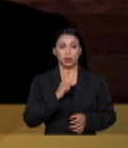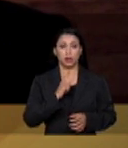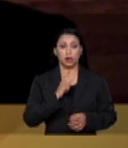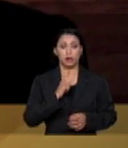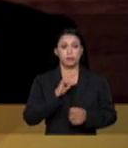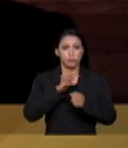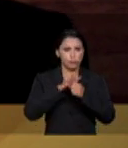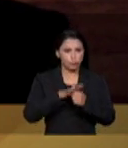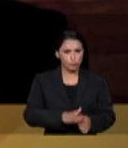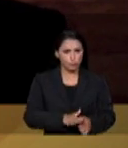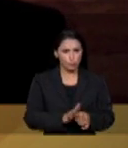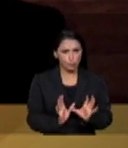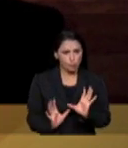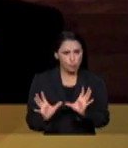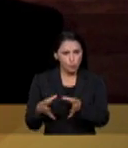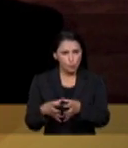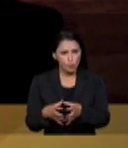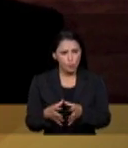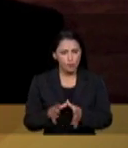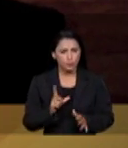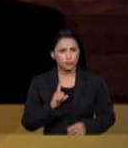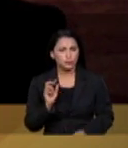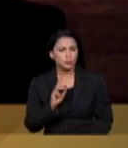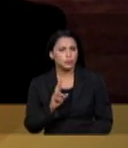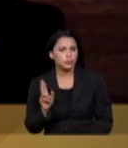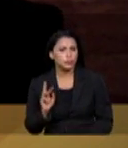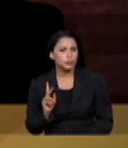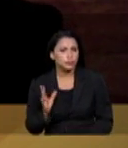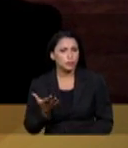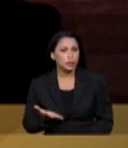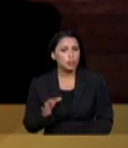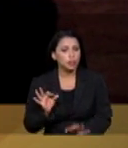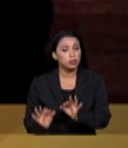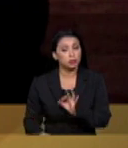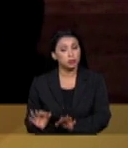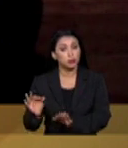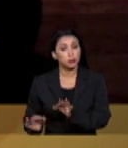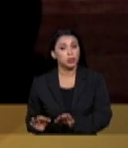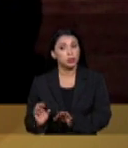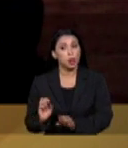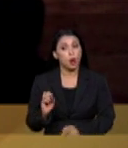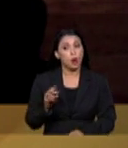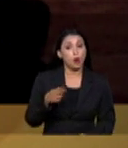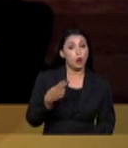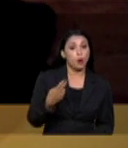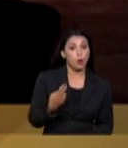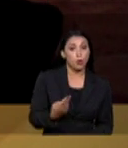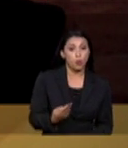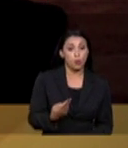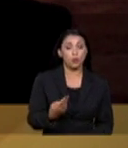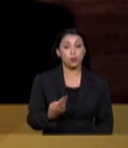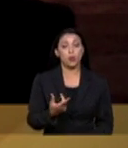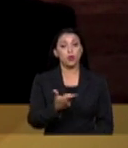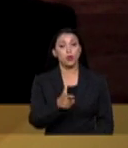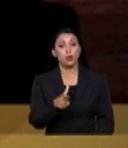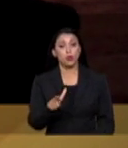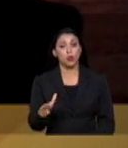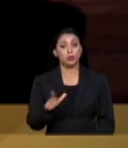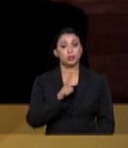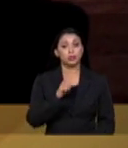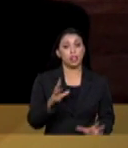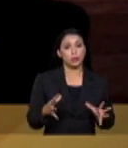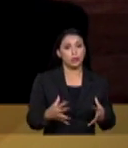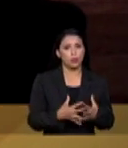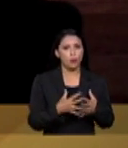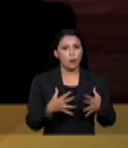de um lado controvérsia possessória judicial ou de outro conflito